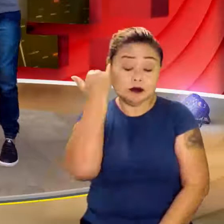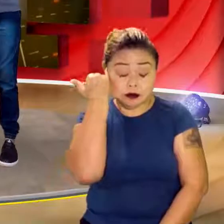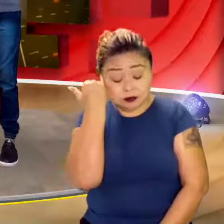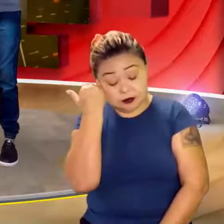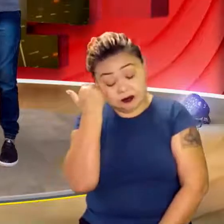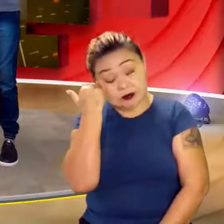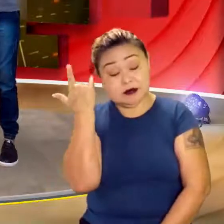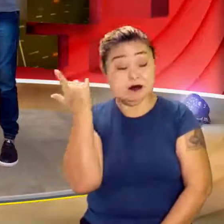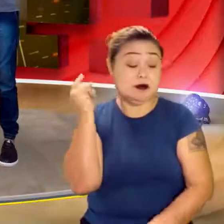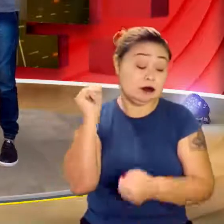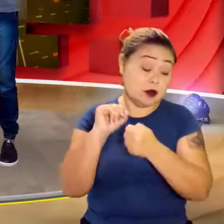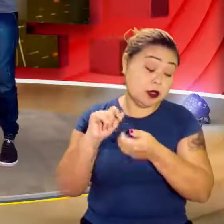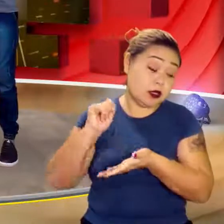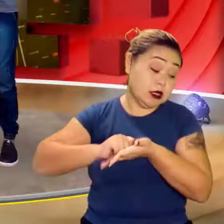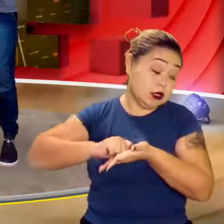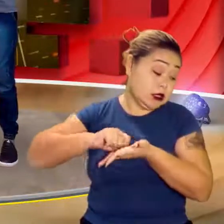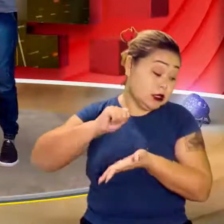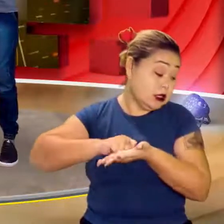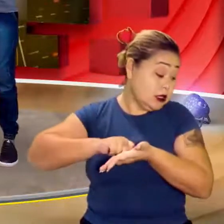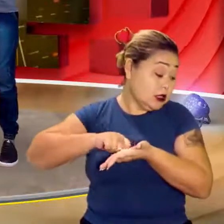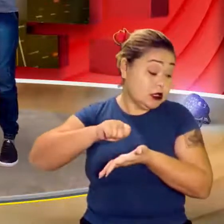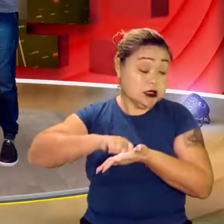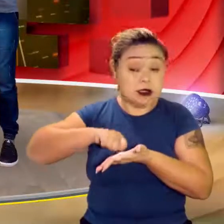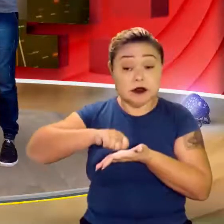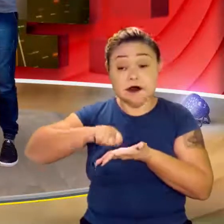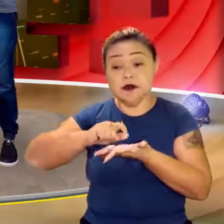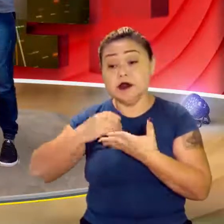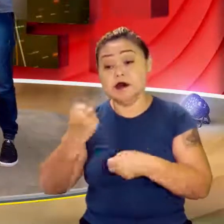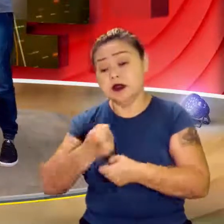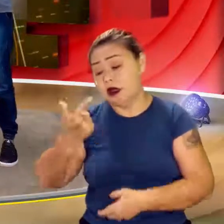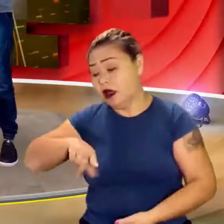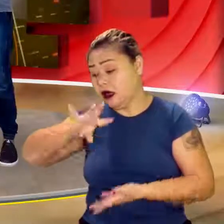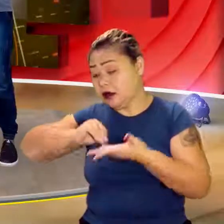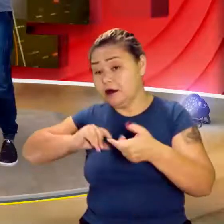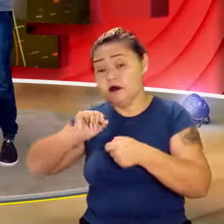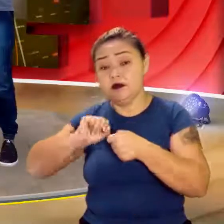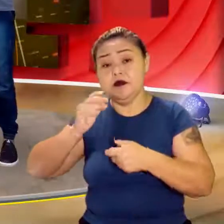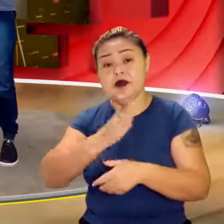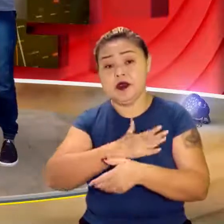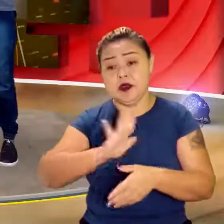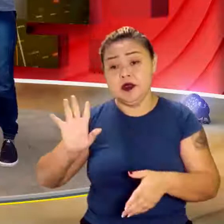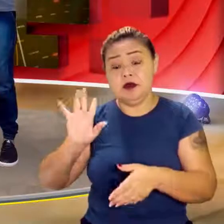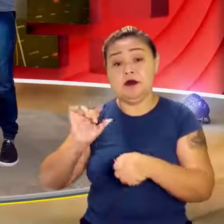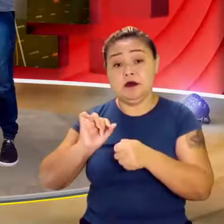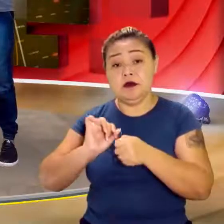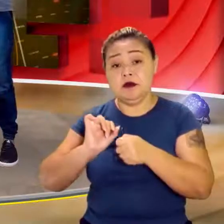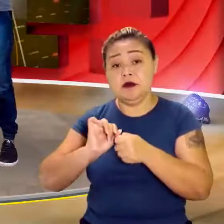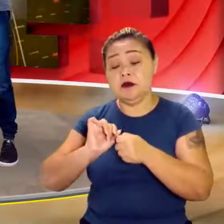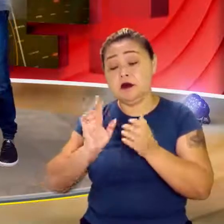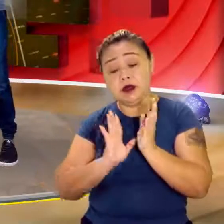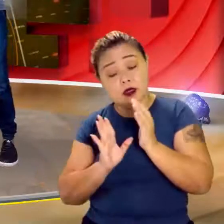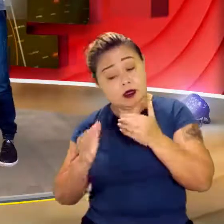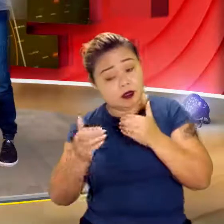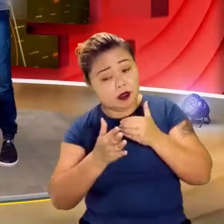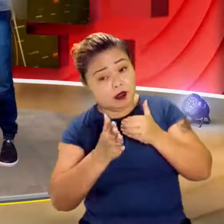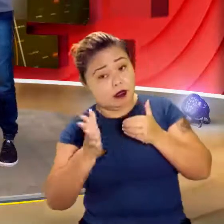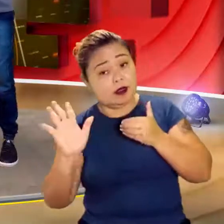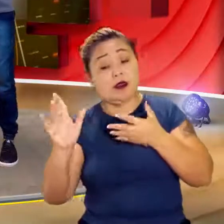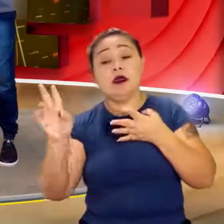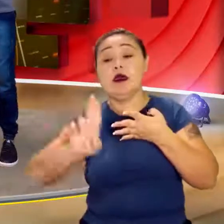preguiçoso de fazer aquele monte de conta, assim, repetir o número um monte de vezes, eu não gosto. Então, você quer atravessar... Eu uso